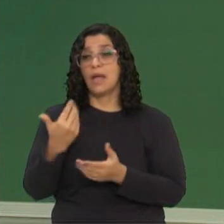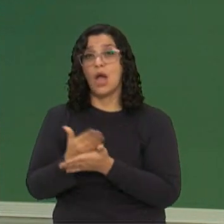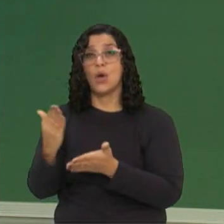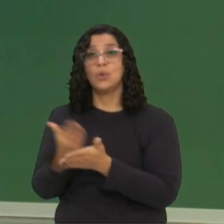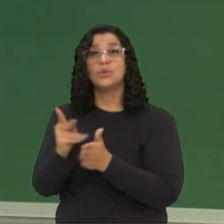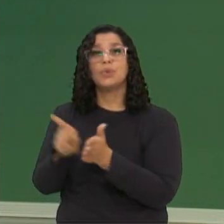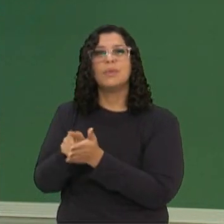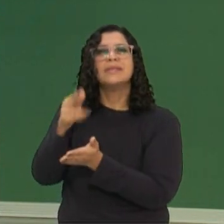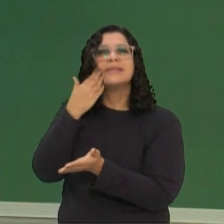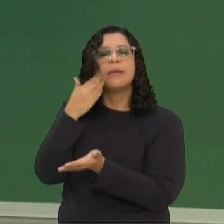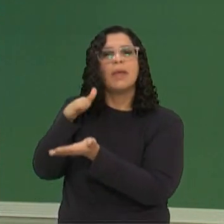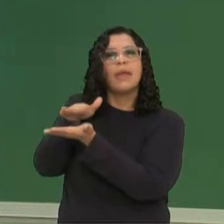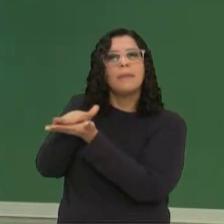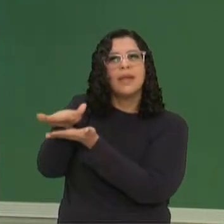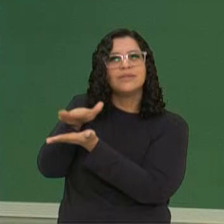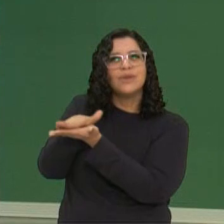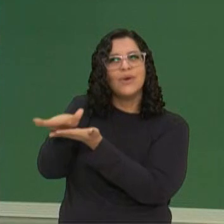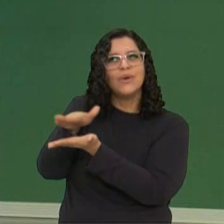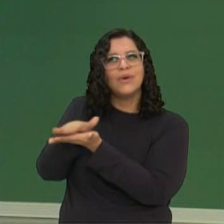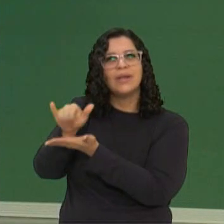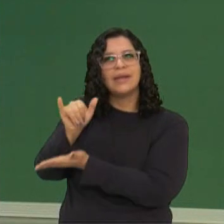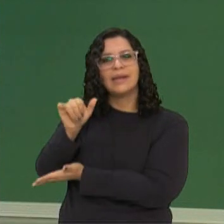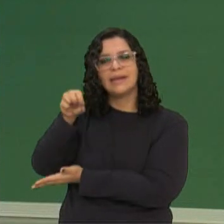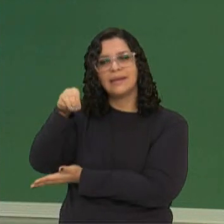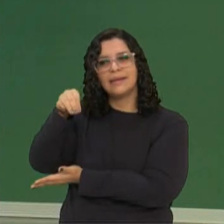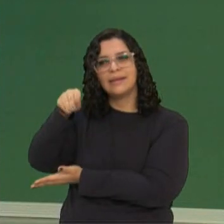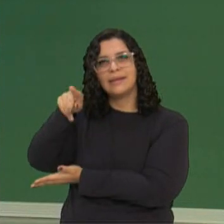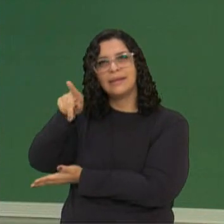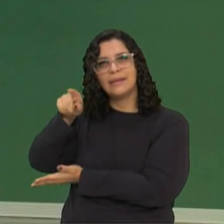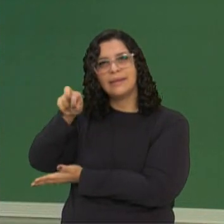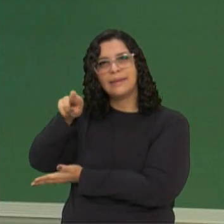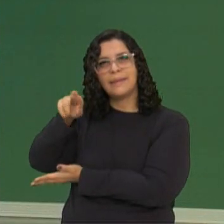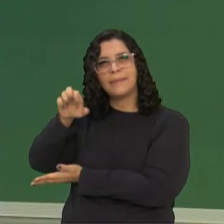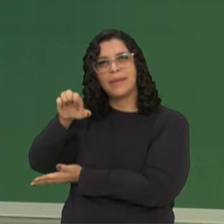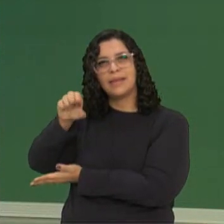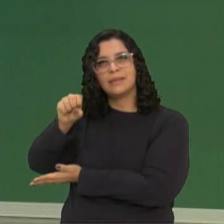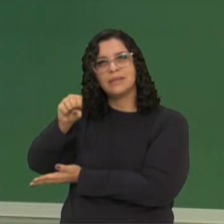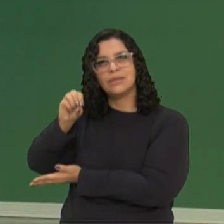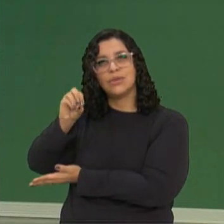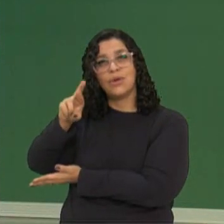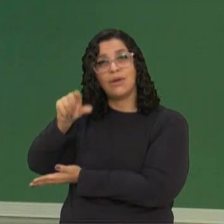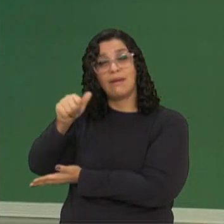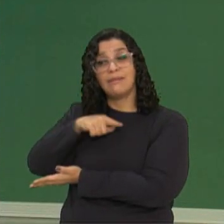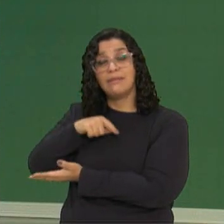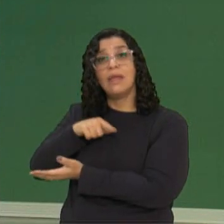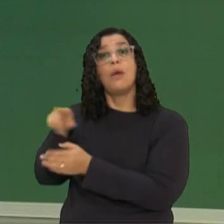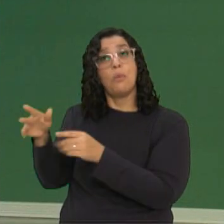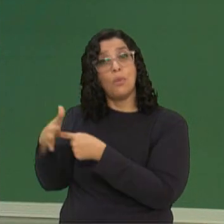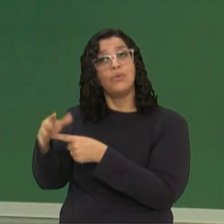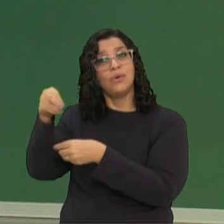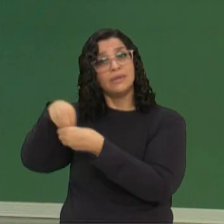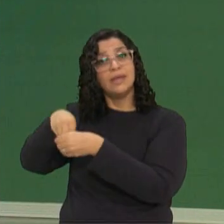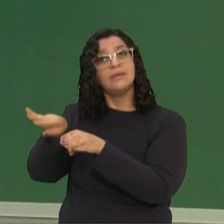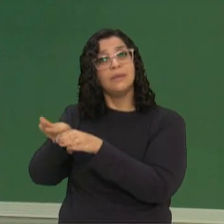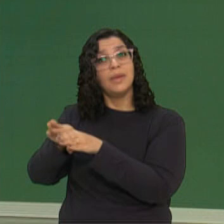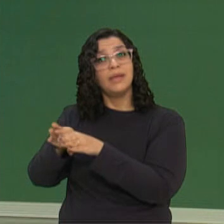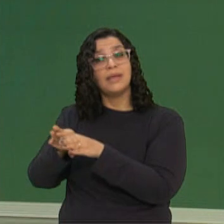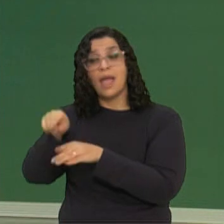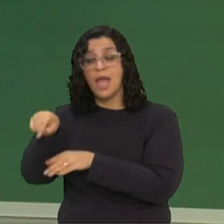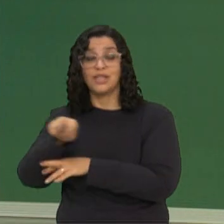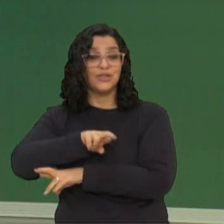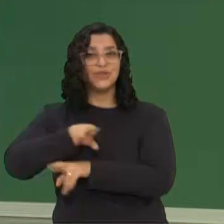das impressoras, por exemplo. E cada tipo de equipamento exige um tipo de motor